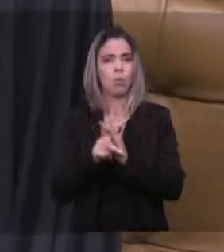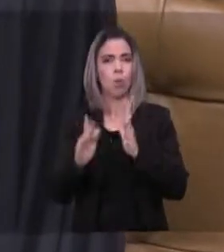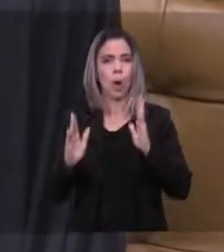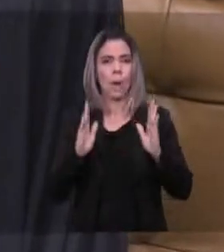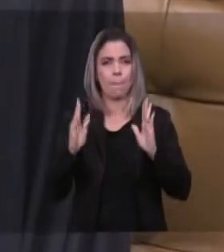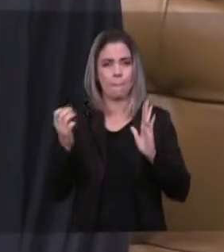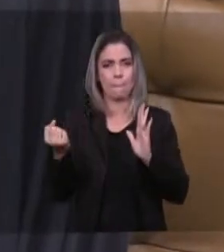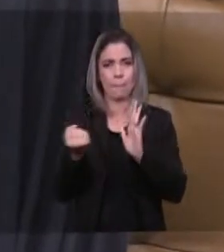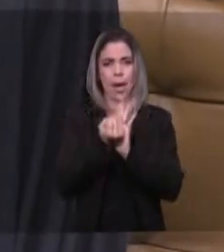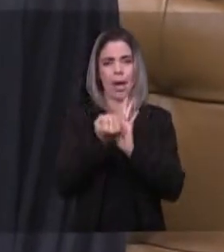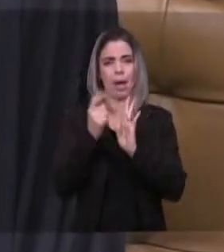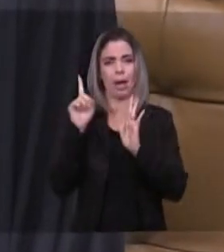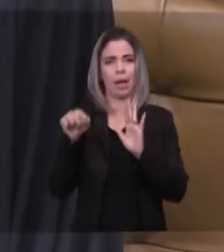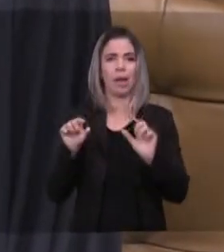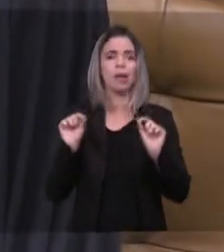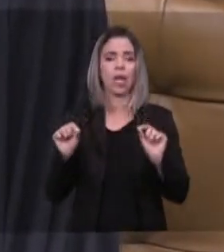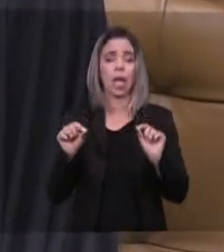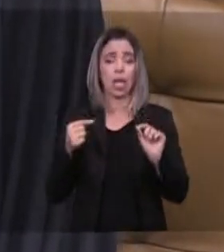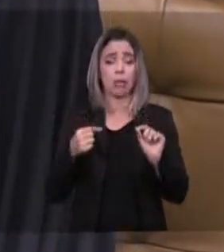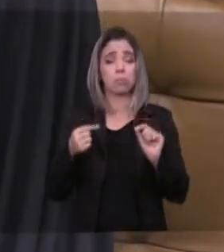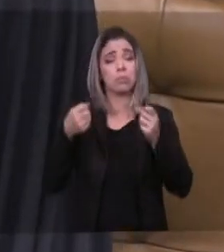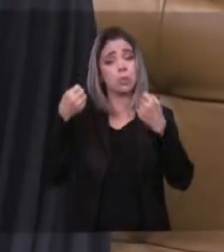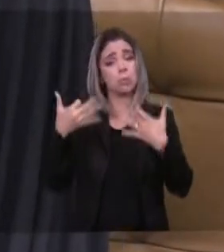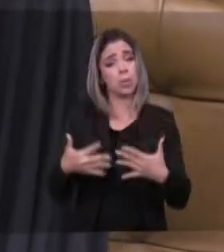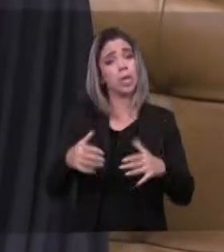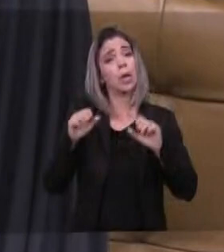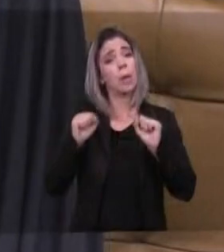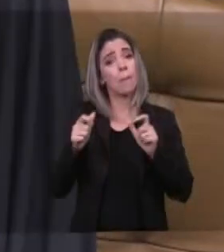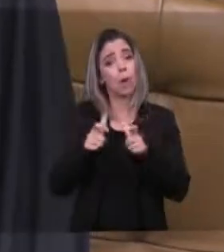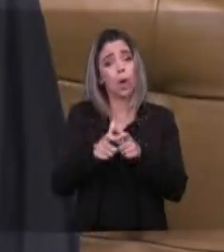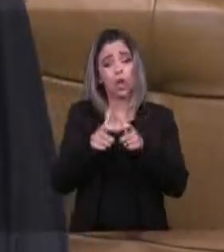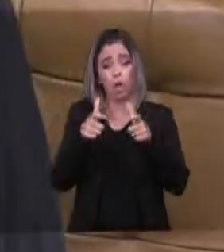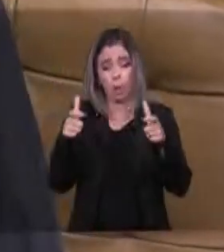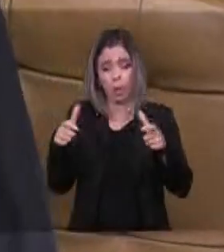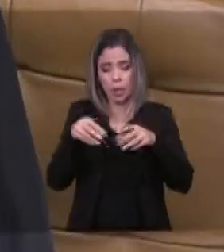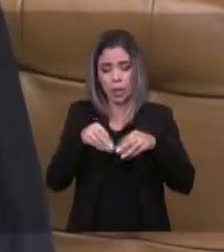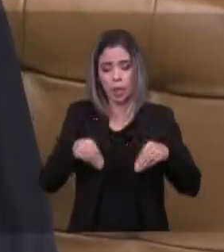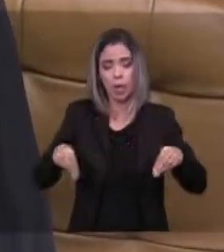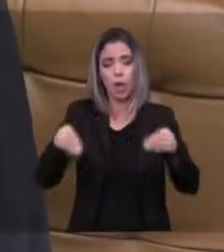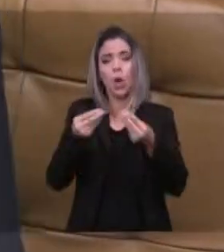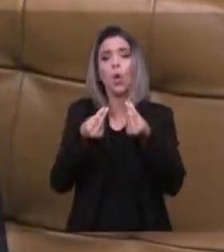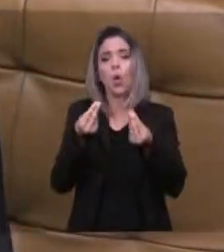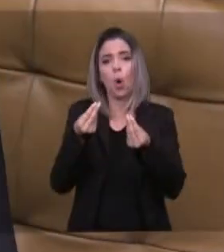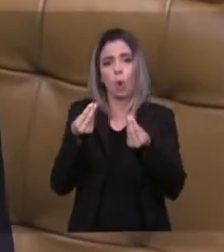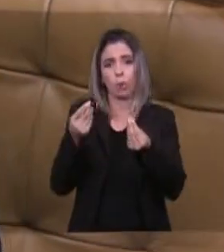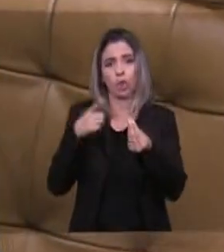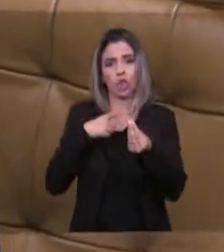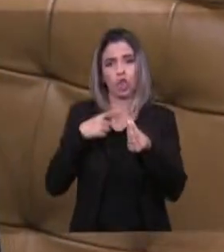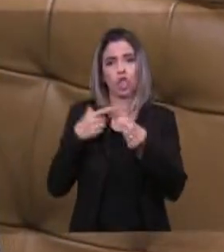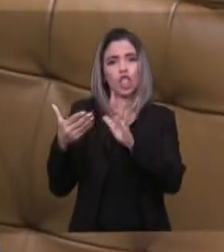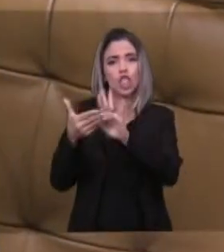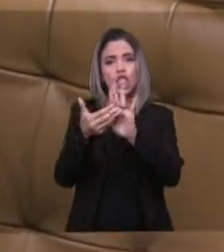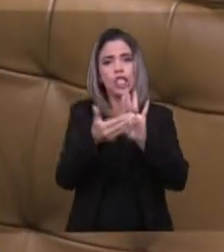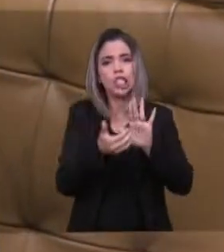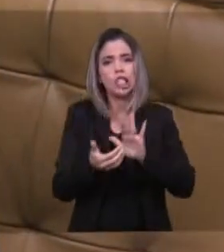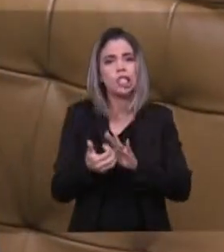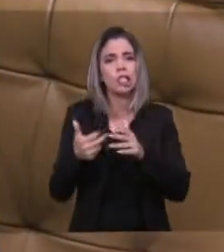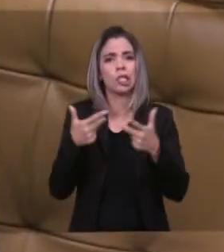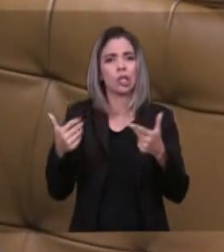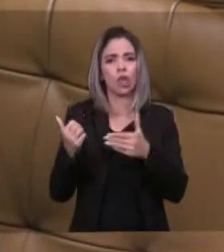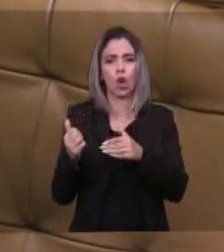que ali se disse da possibilidade de expansão via desapropriação. Como também se disse,